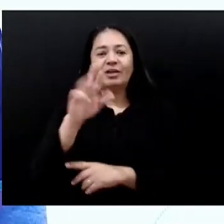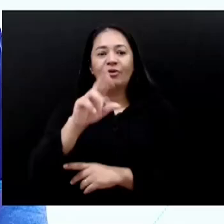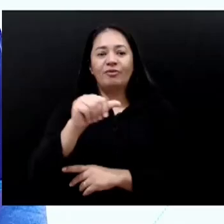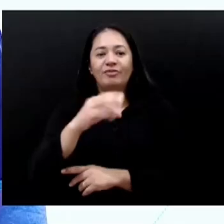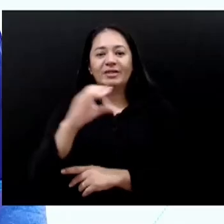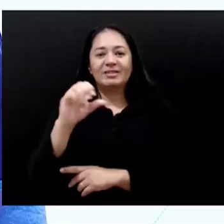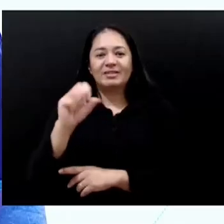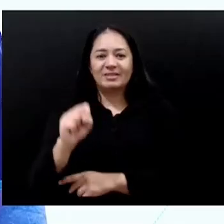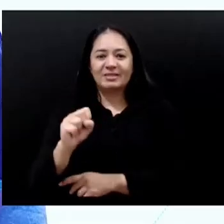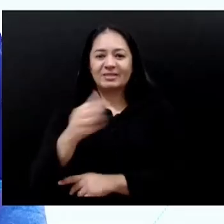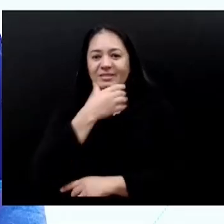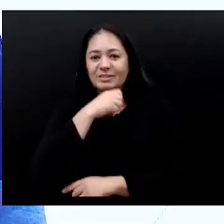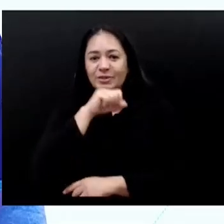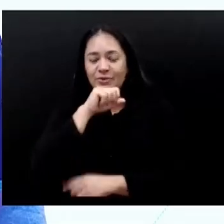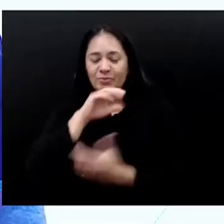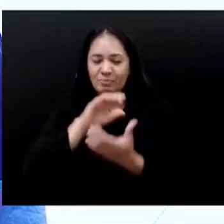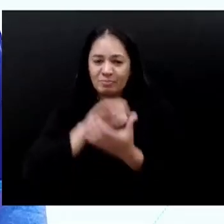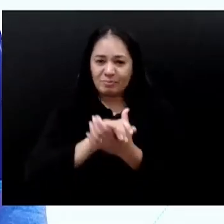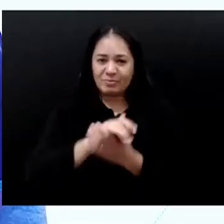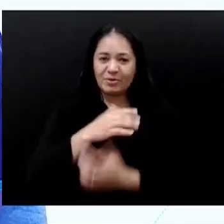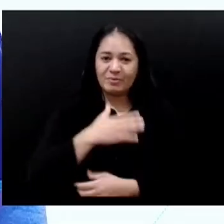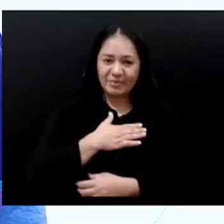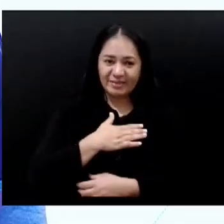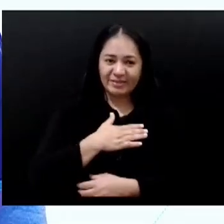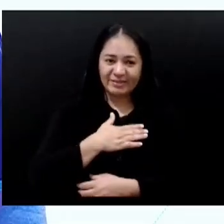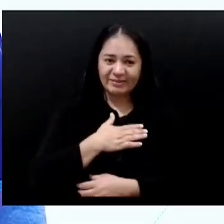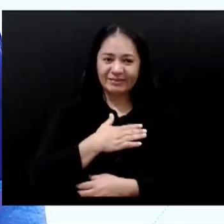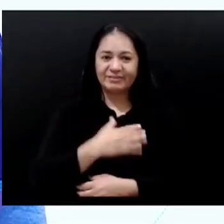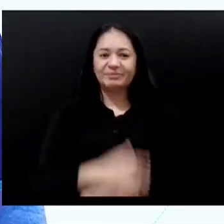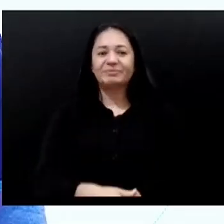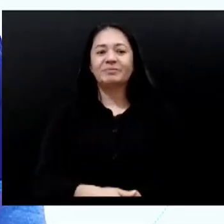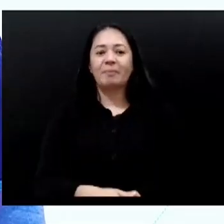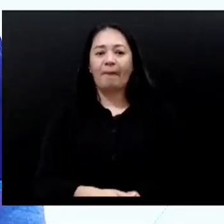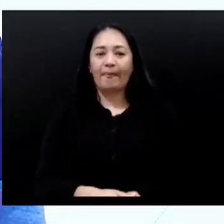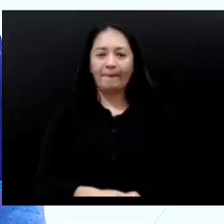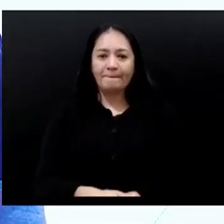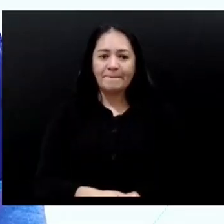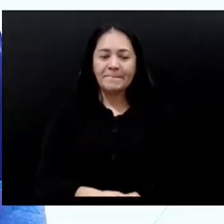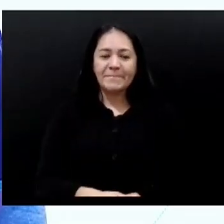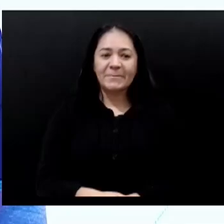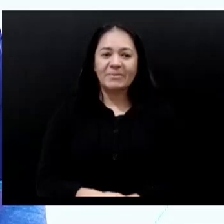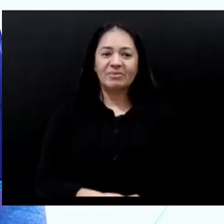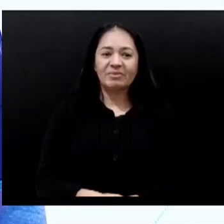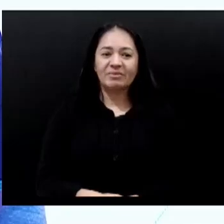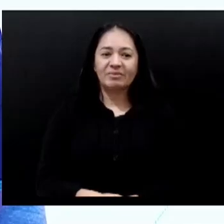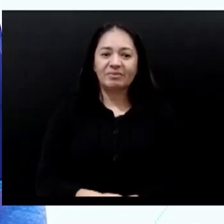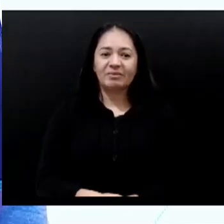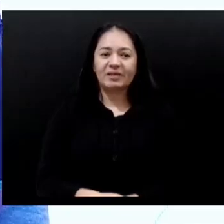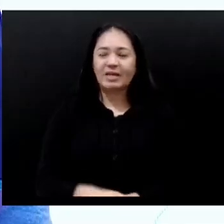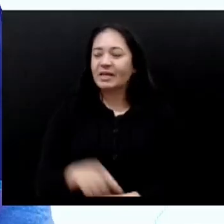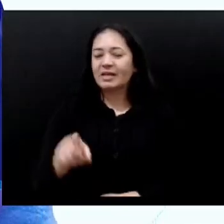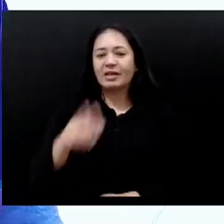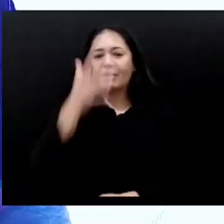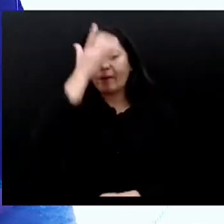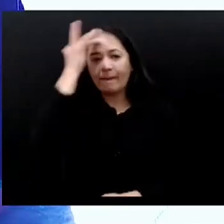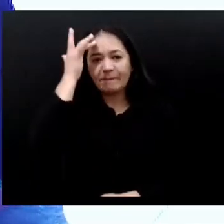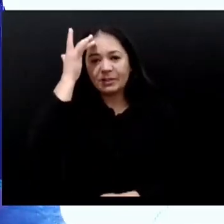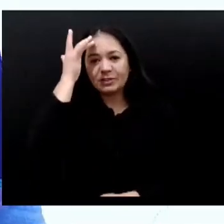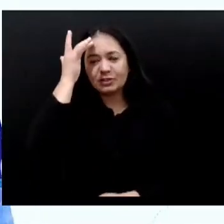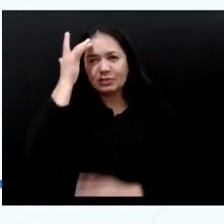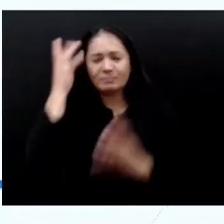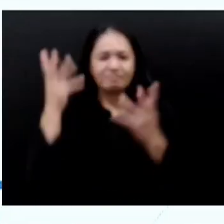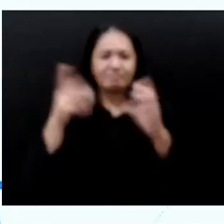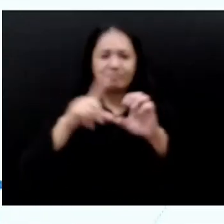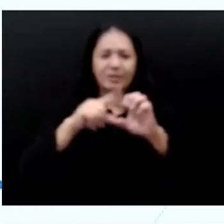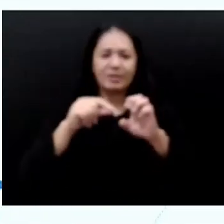meu marido, pai dos nossos 3 filhos, que é um cara extremamente empreendedor. E daí, prefeito,